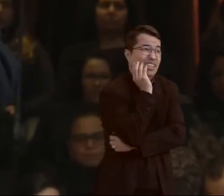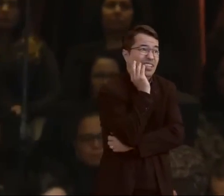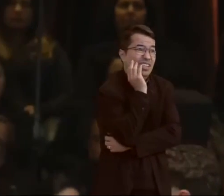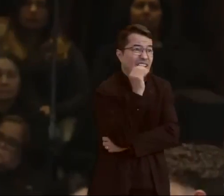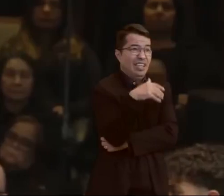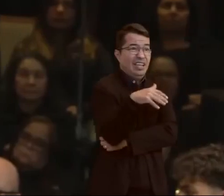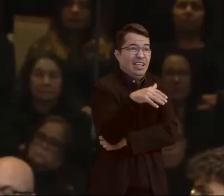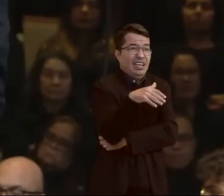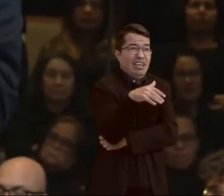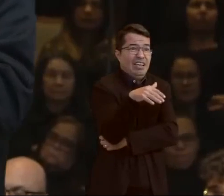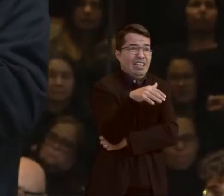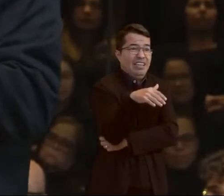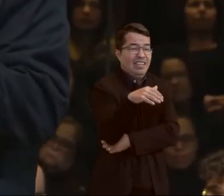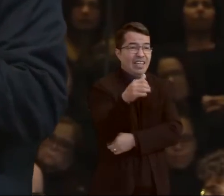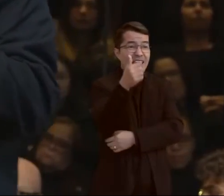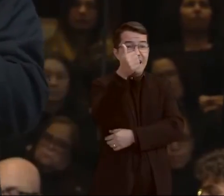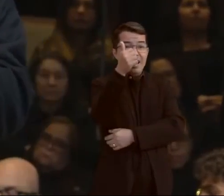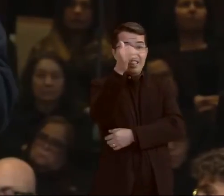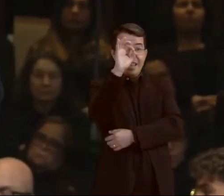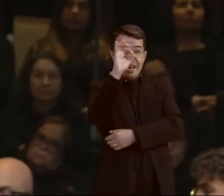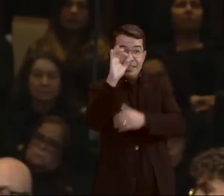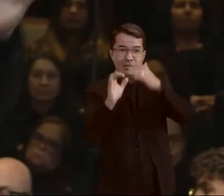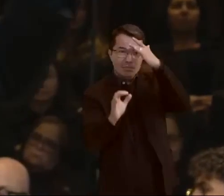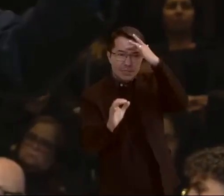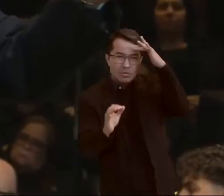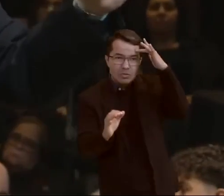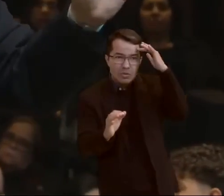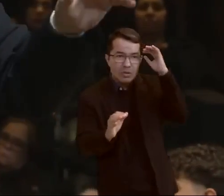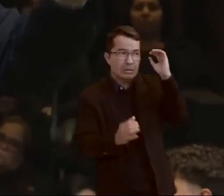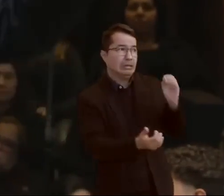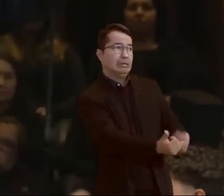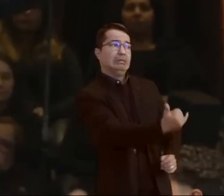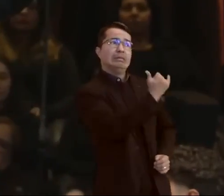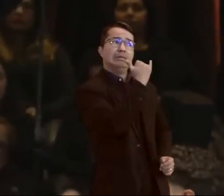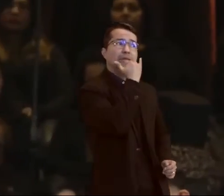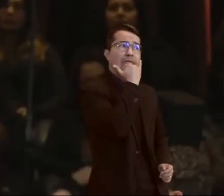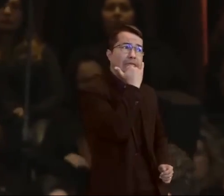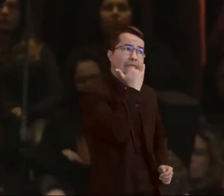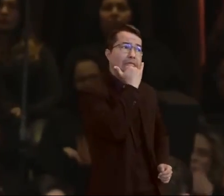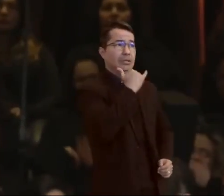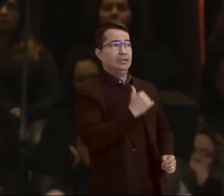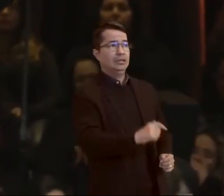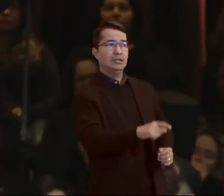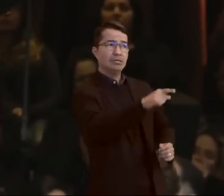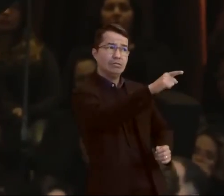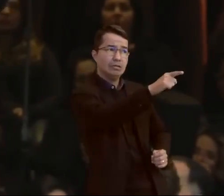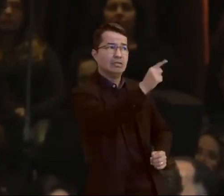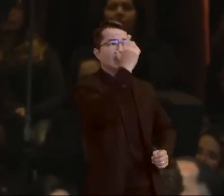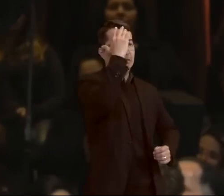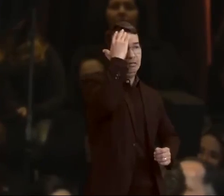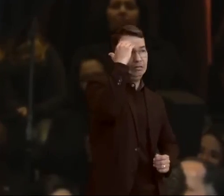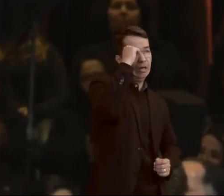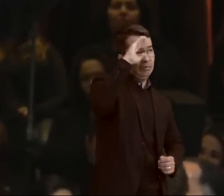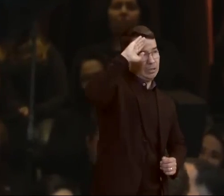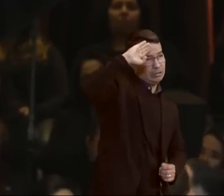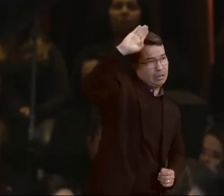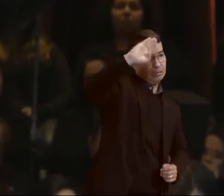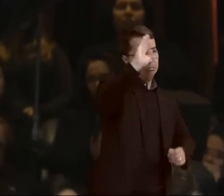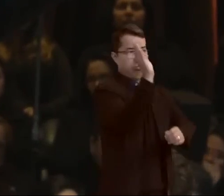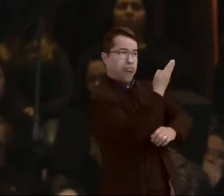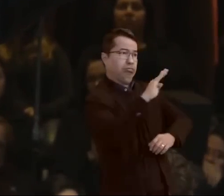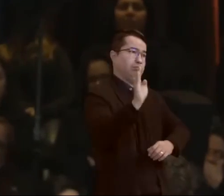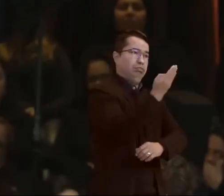E aí 10 do grupo disseram assim: Moisés, sinto muito, você treinou lá no Egito, tudo legal,